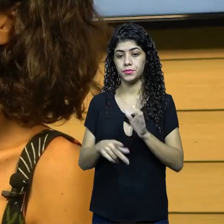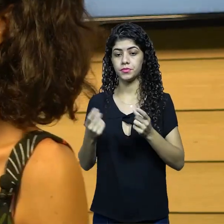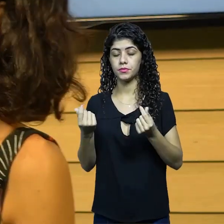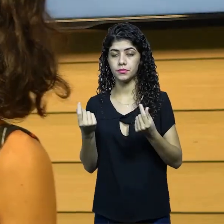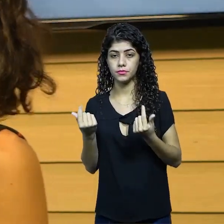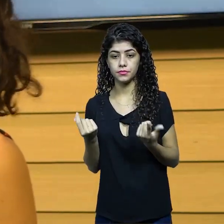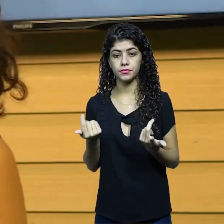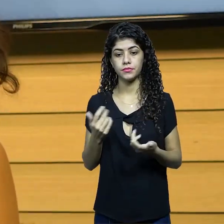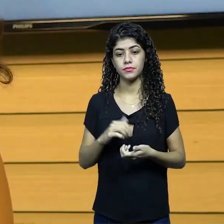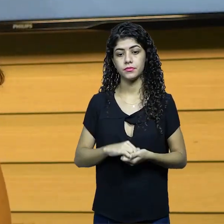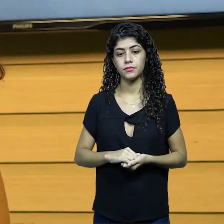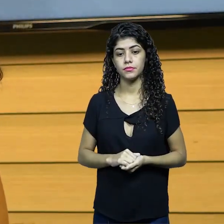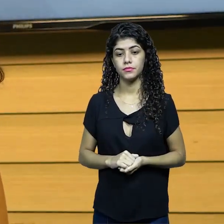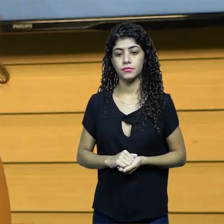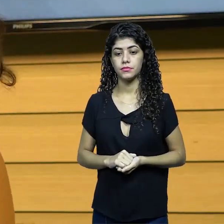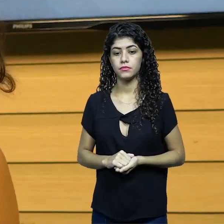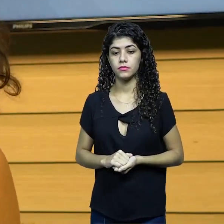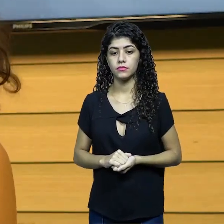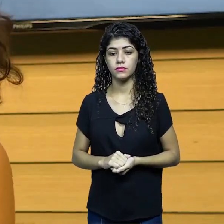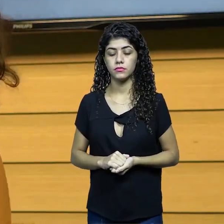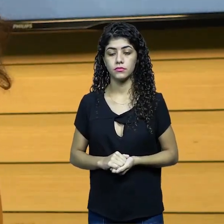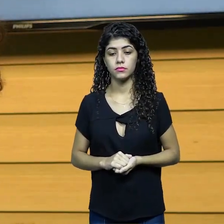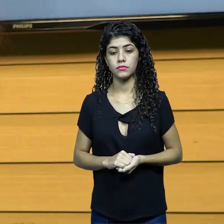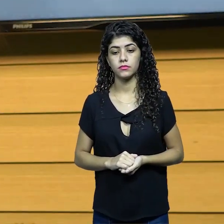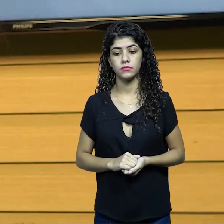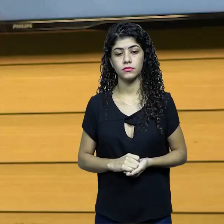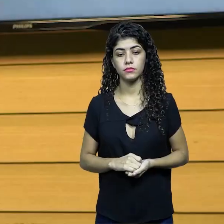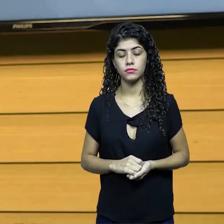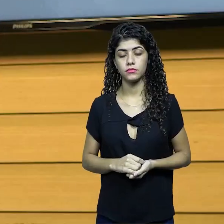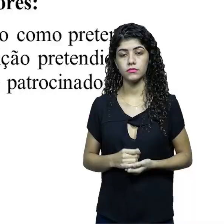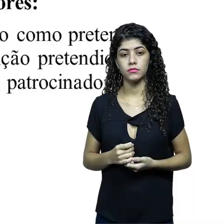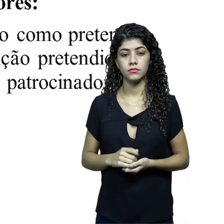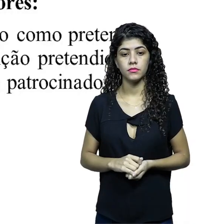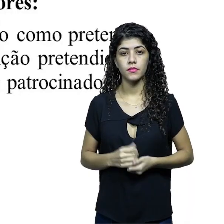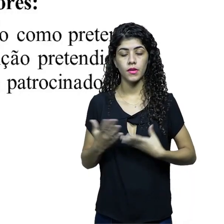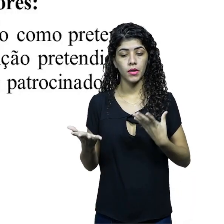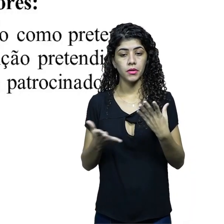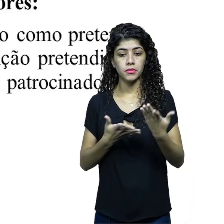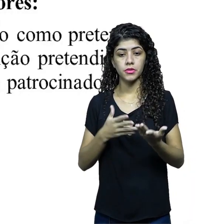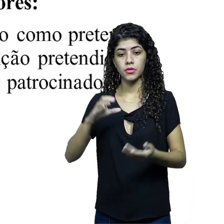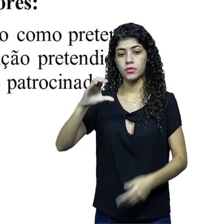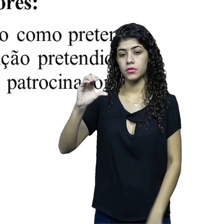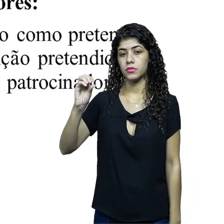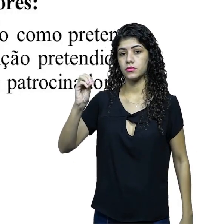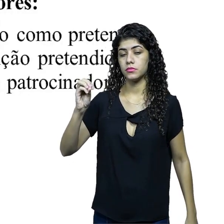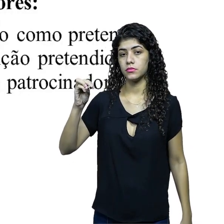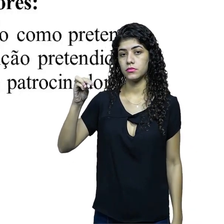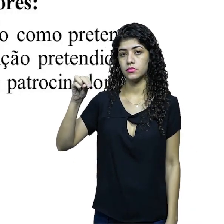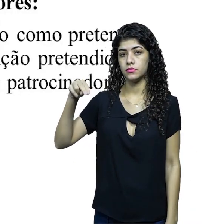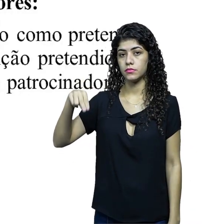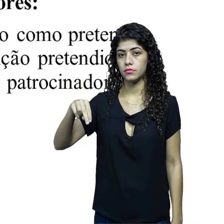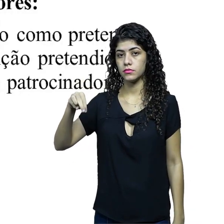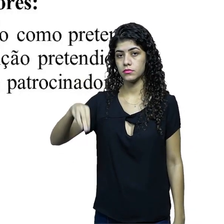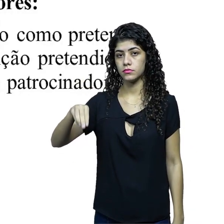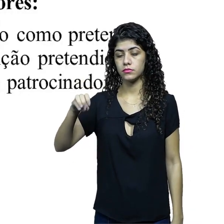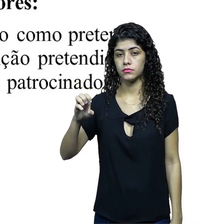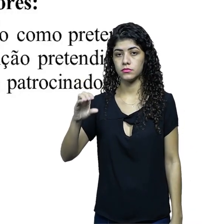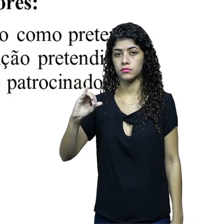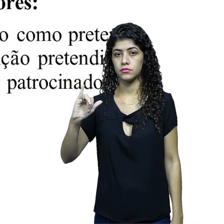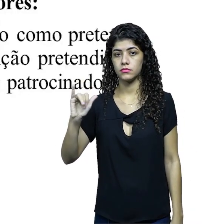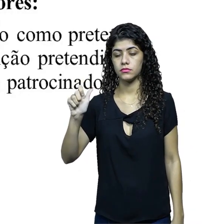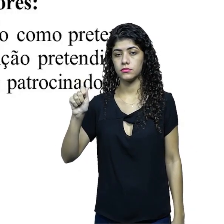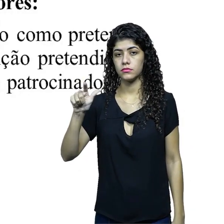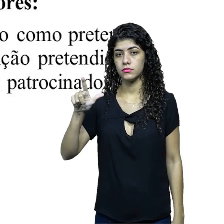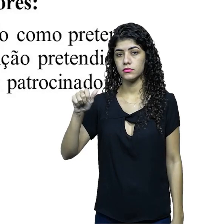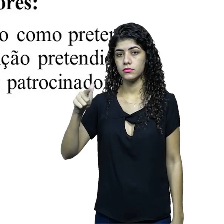casos de projetos financiados com recursos do FSA, do Fundo Setorial do Audiovisual. Elementos de comercialização. Visão